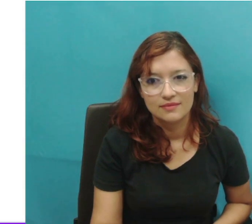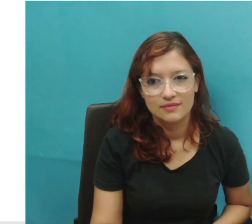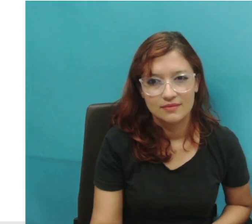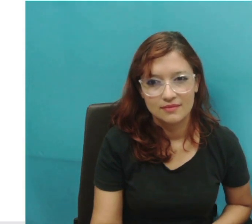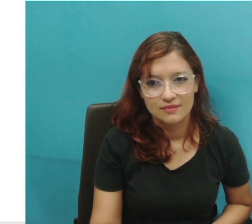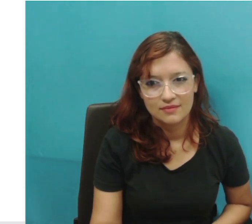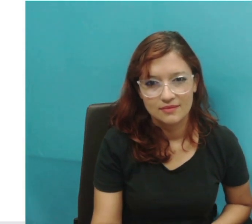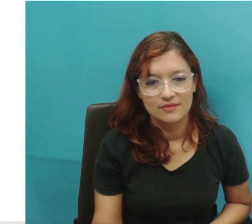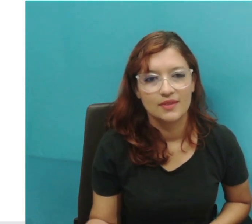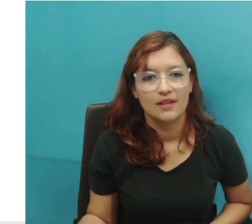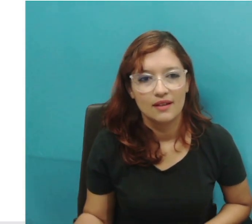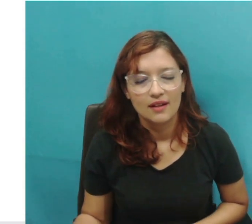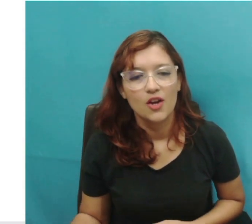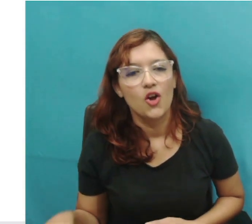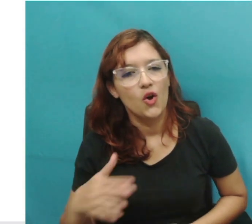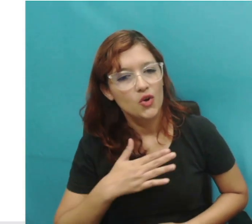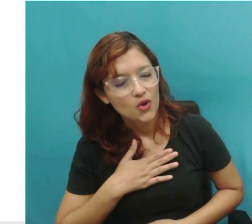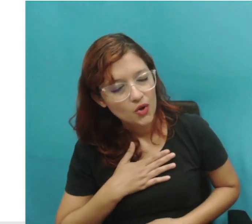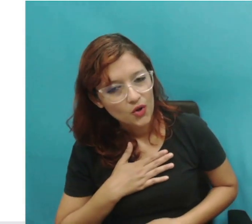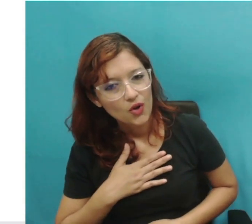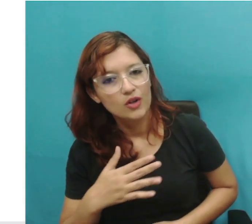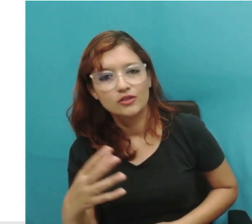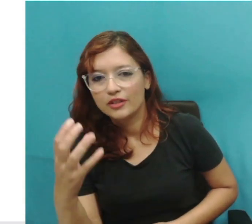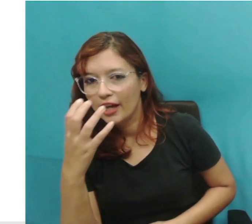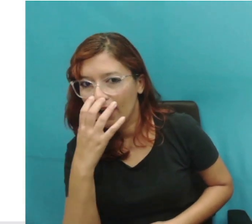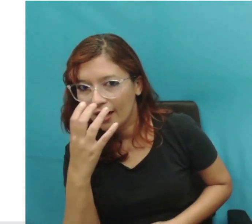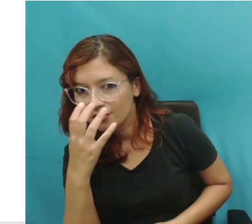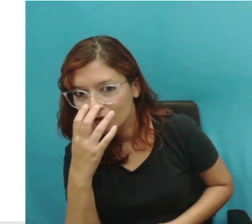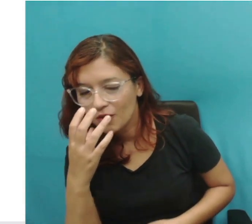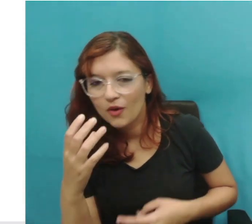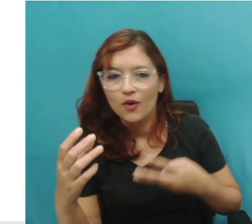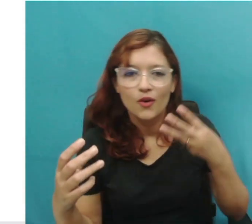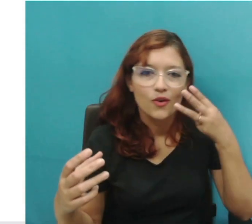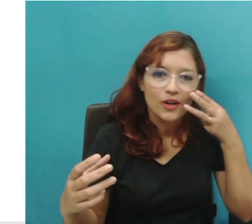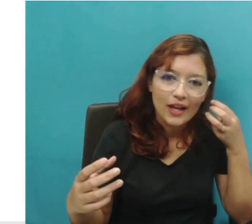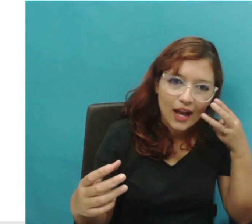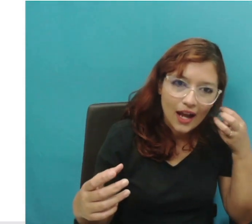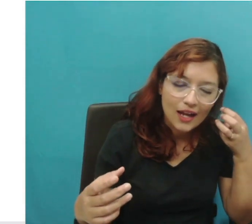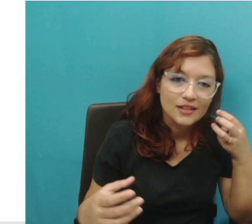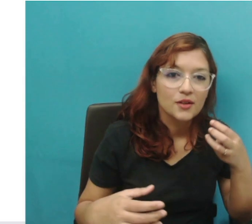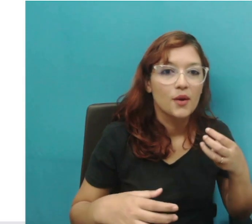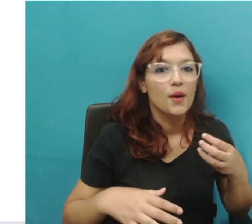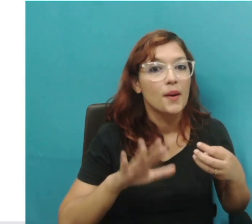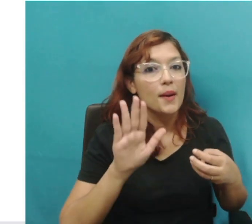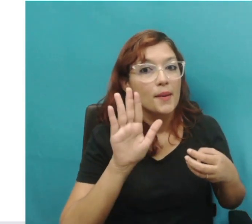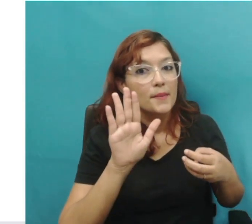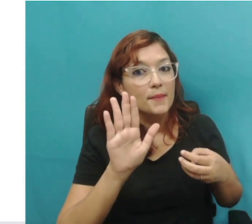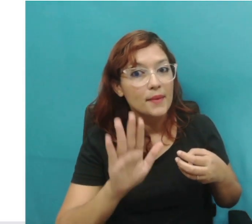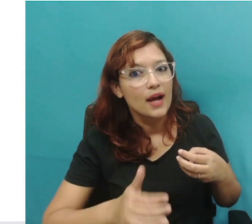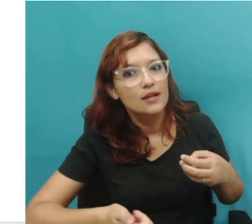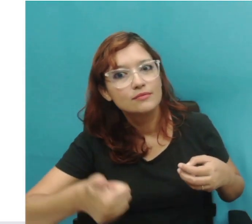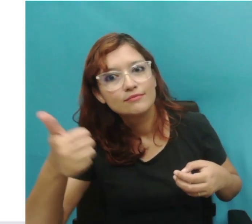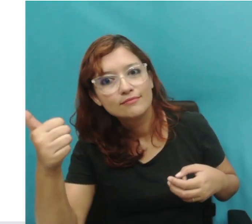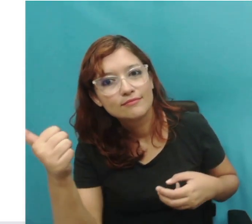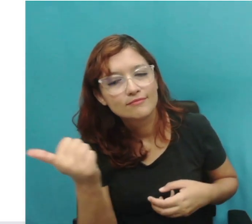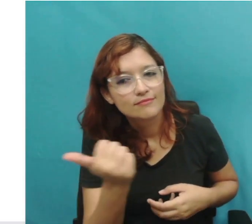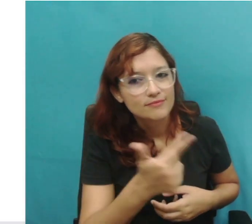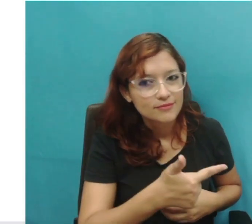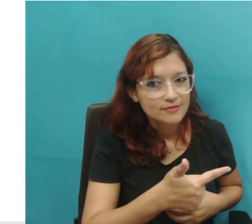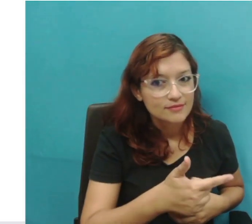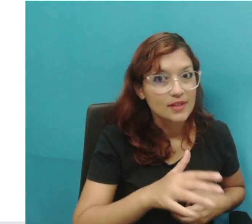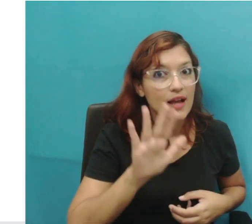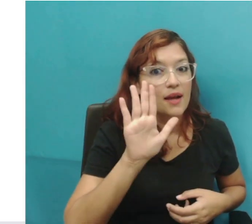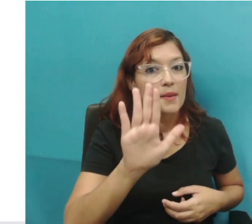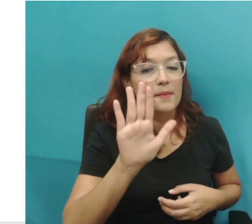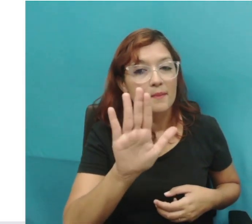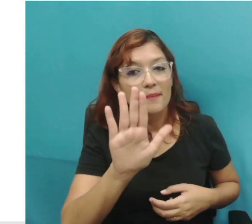ó. Só mudou aqui o pronome. Gosto mais de cães do que de gato. Mas